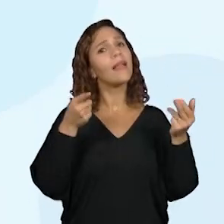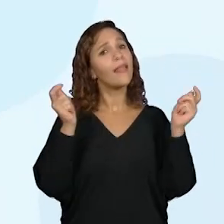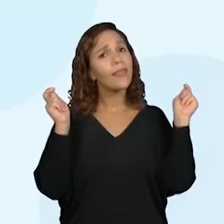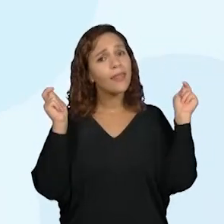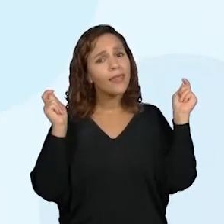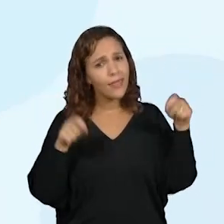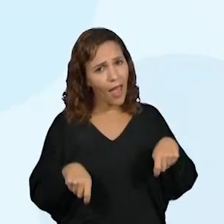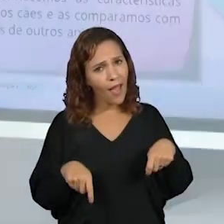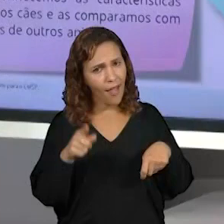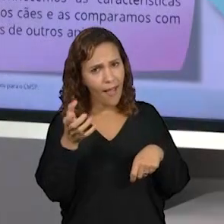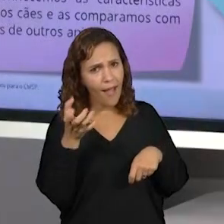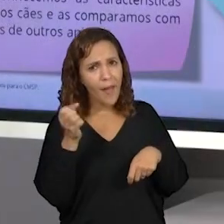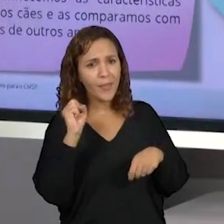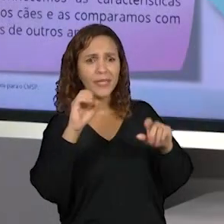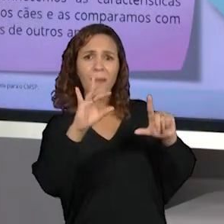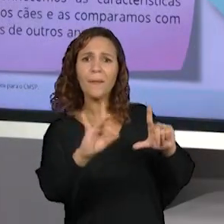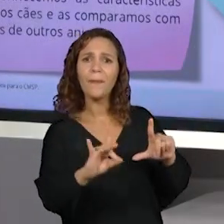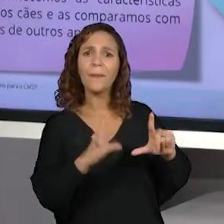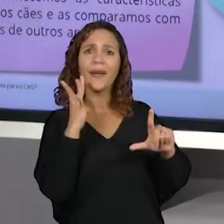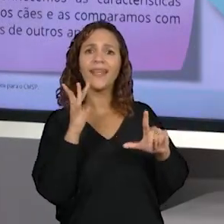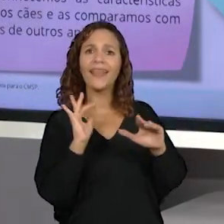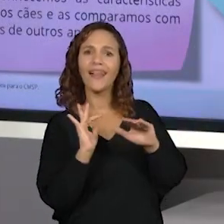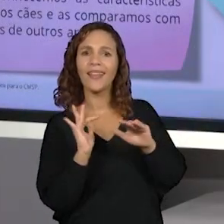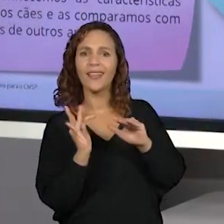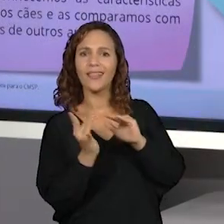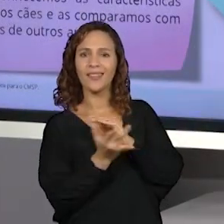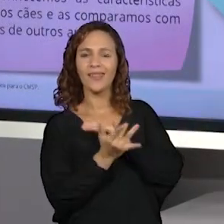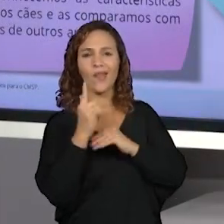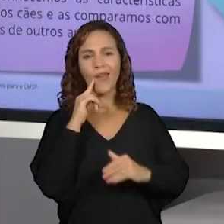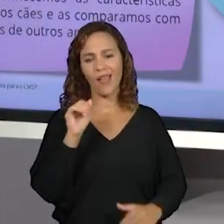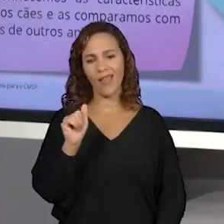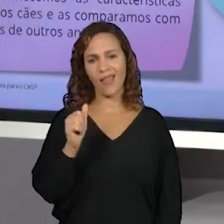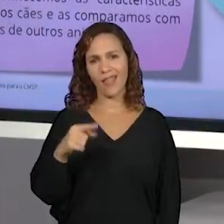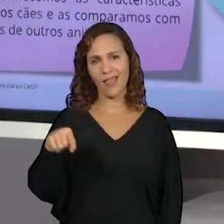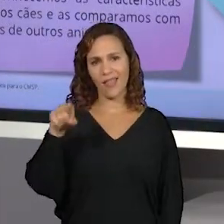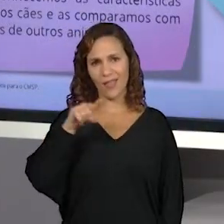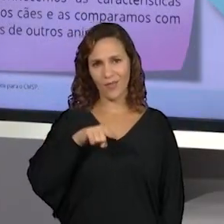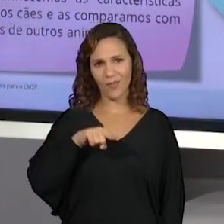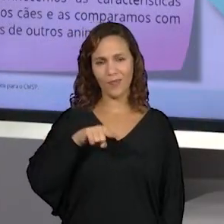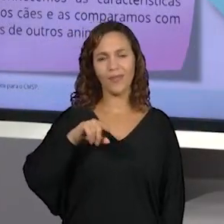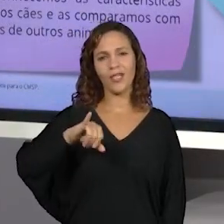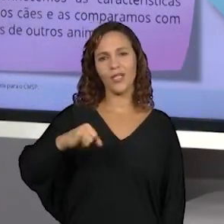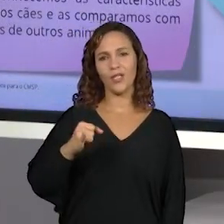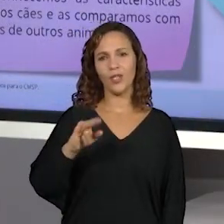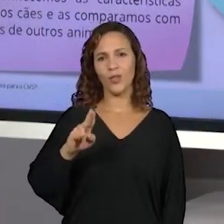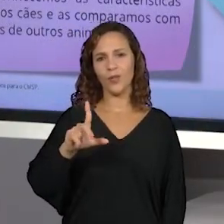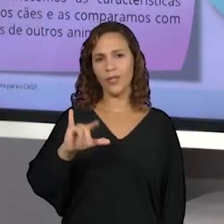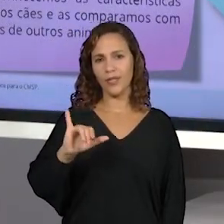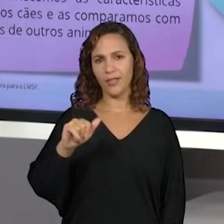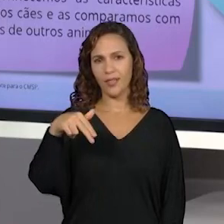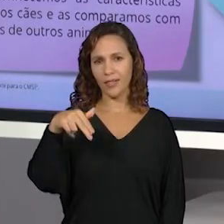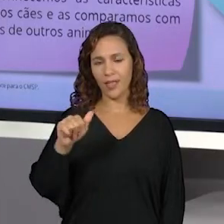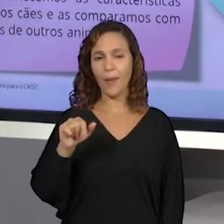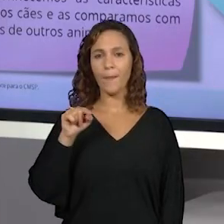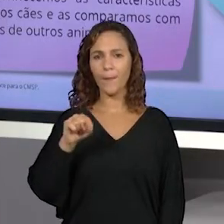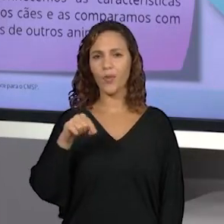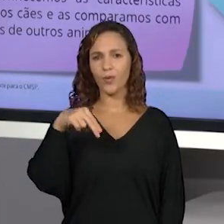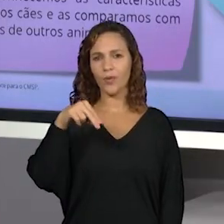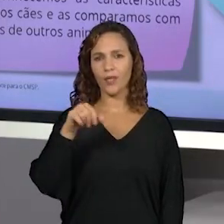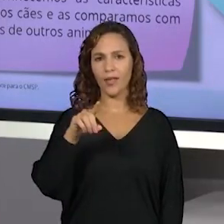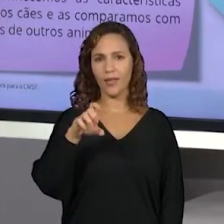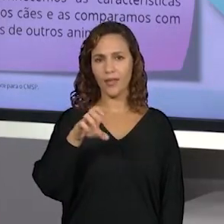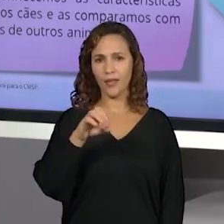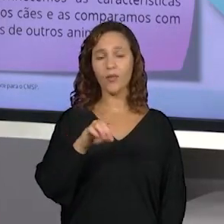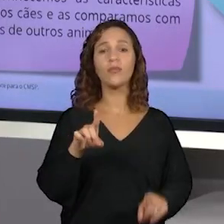os resultados dessa aula comigo nas redes sociais marcando@Juliana. Na deu colocando a Hashtag eu